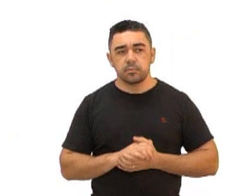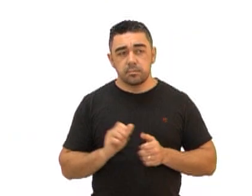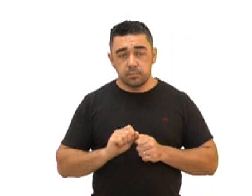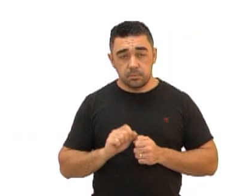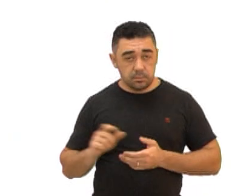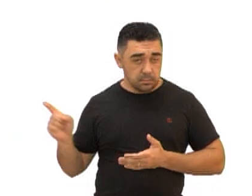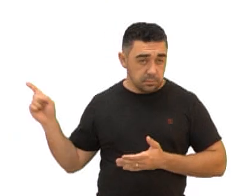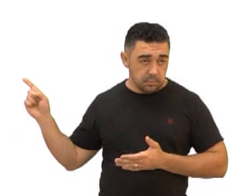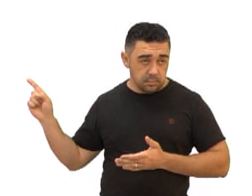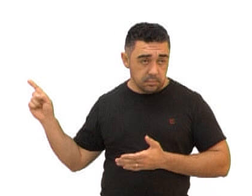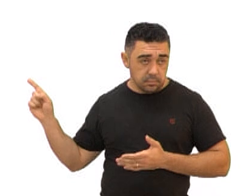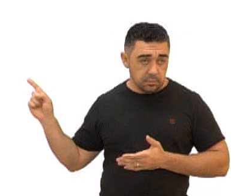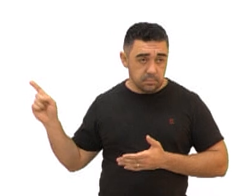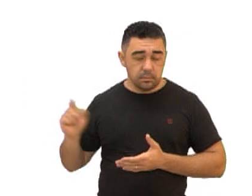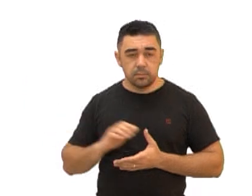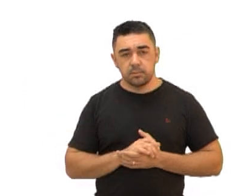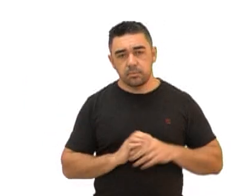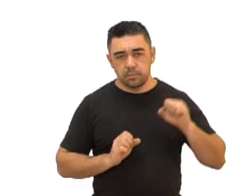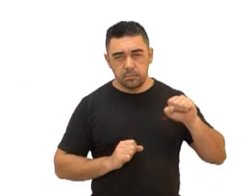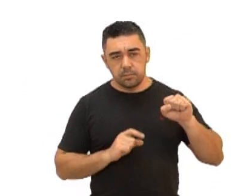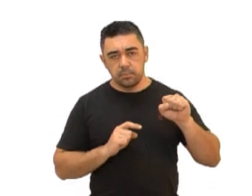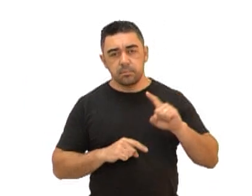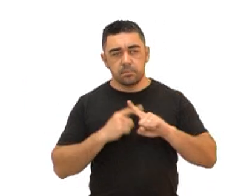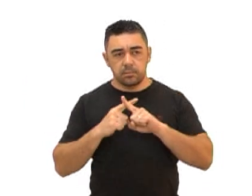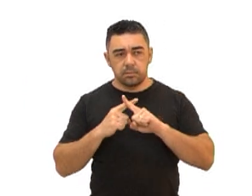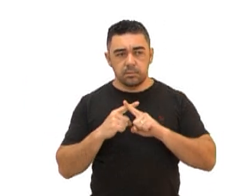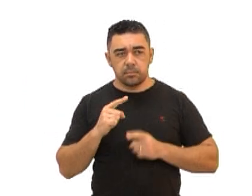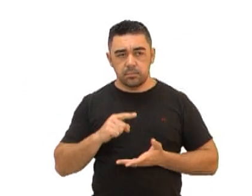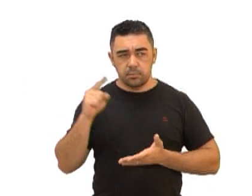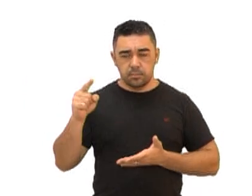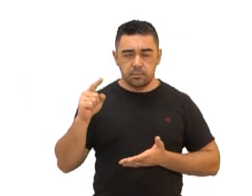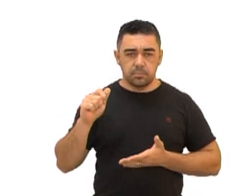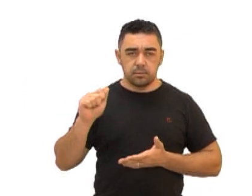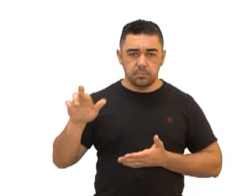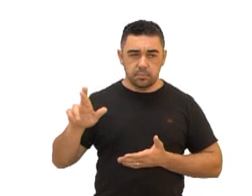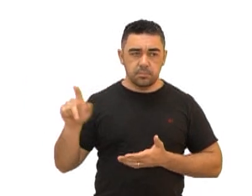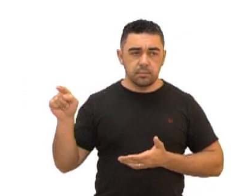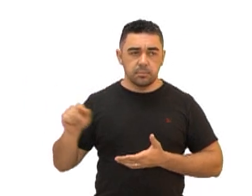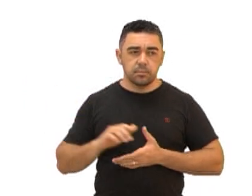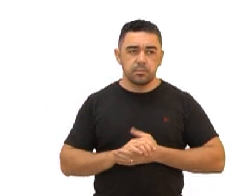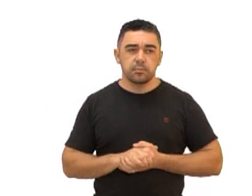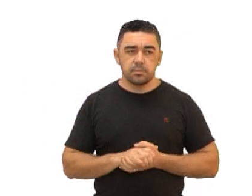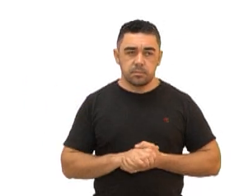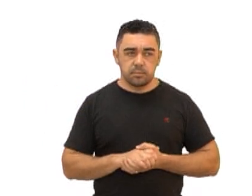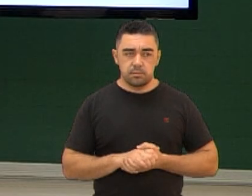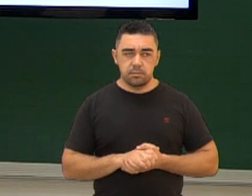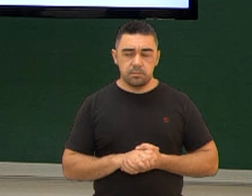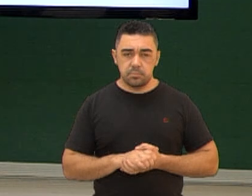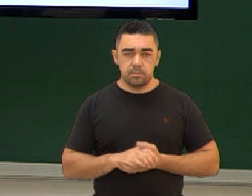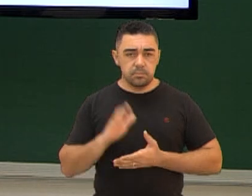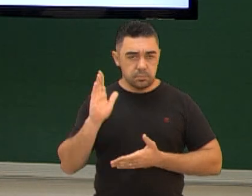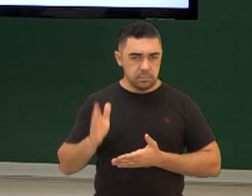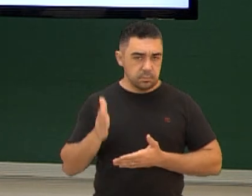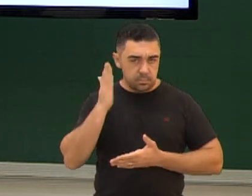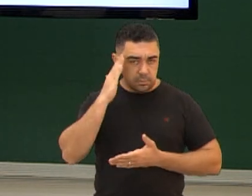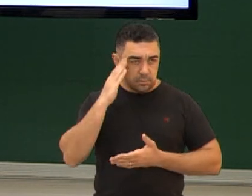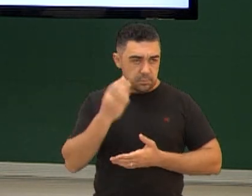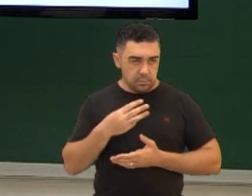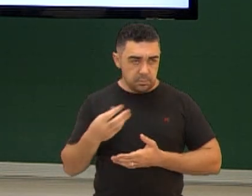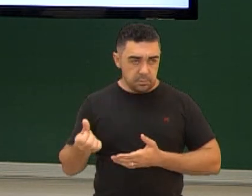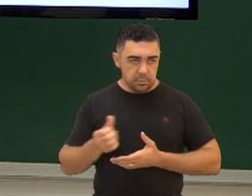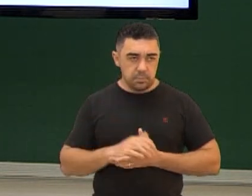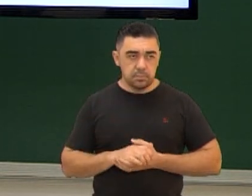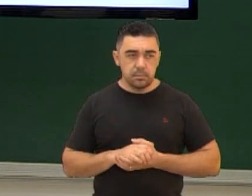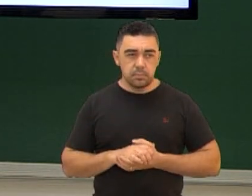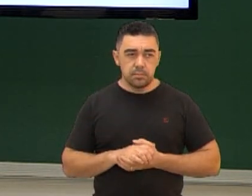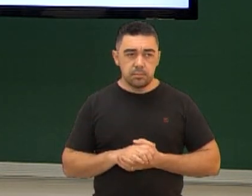isso aqui na expressão, põe 80 aqui, né? 80 vezes a permissividade elétrica do ar. Eu sei que esse valor aqui é 36 picofarad,